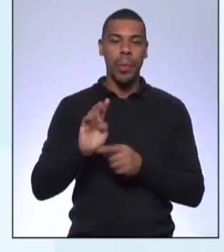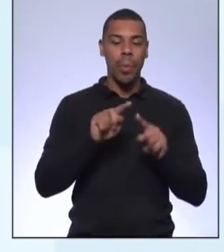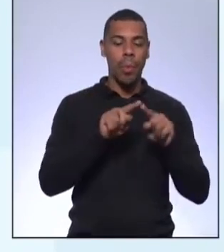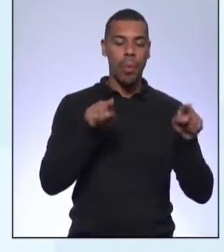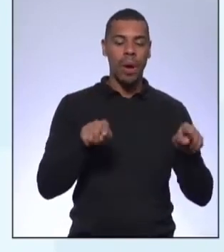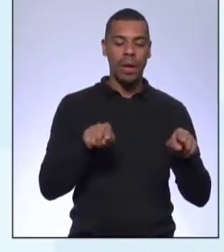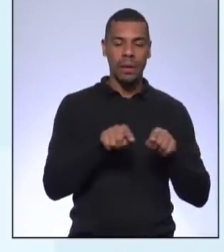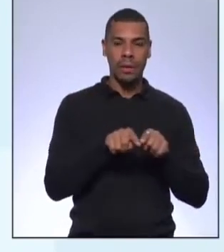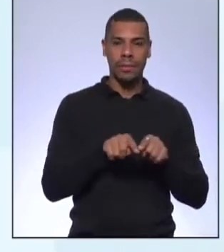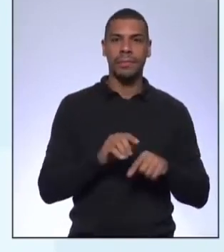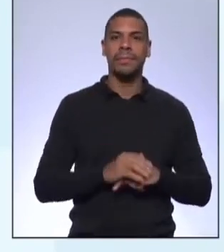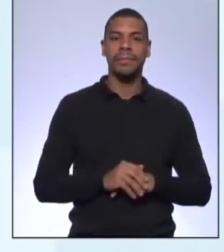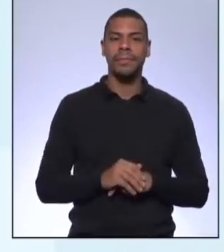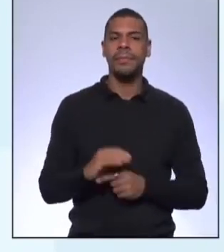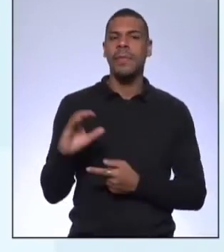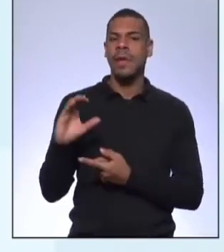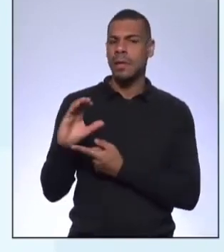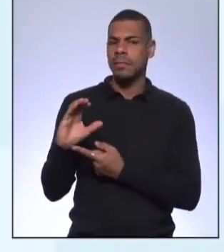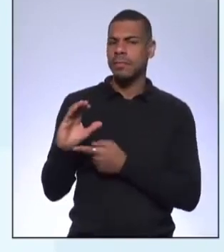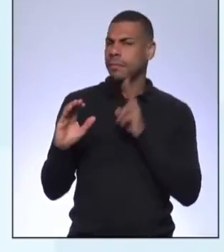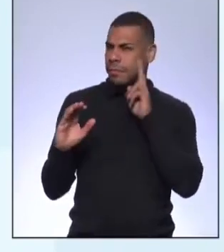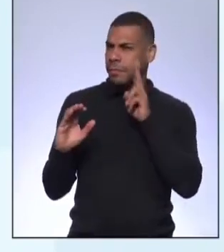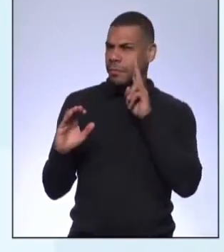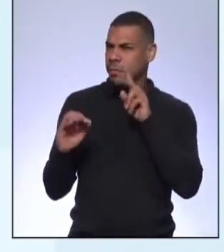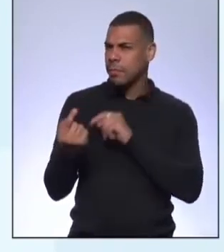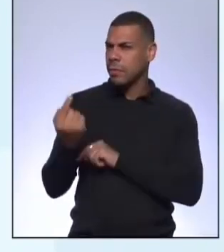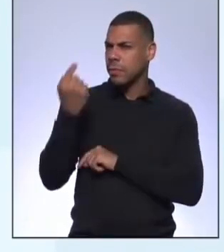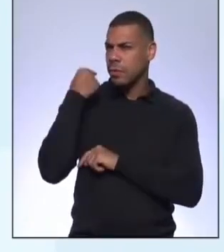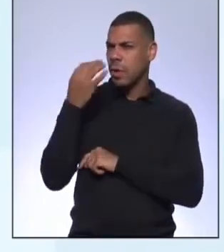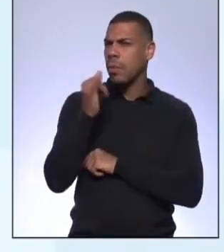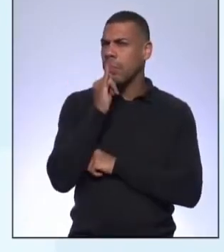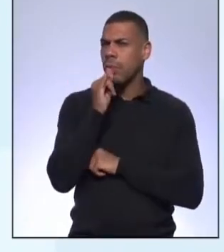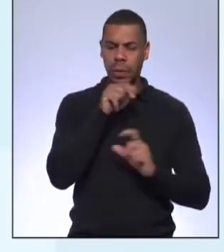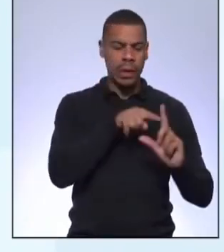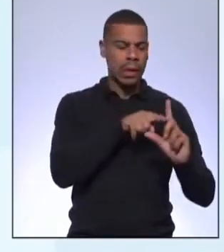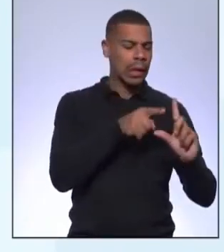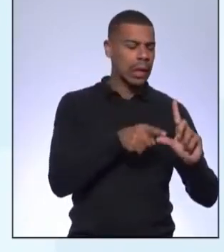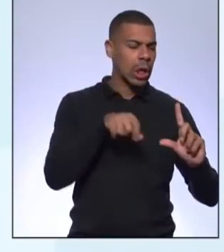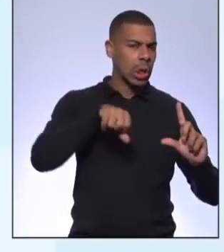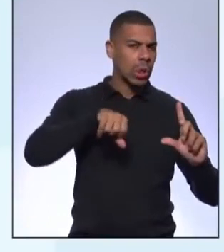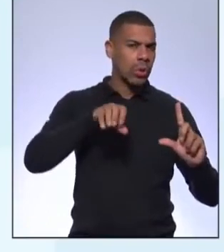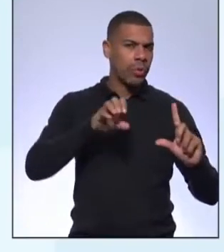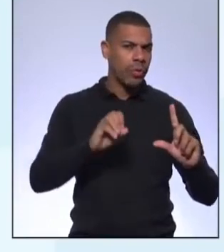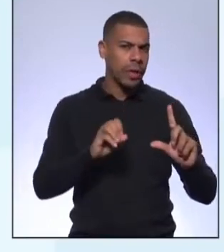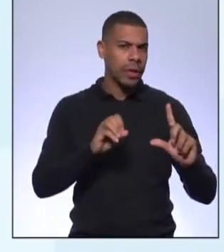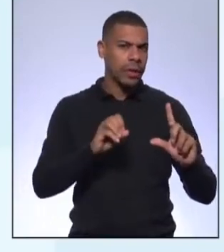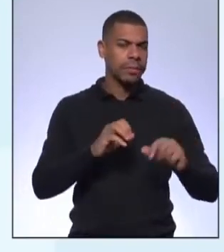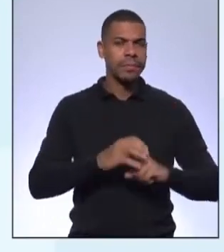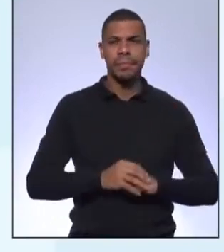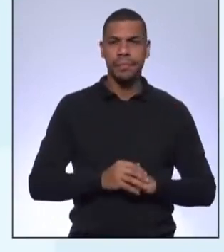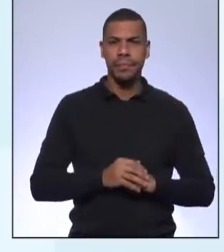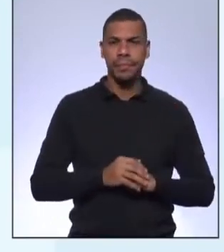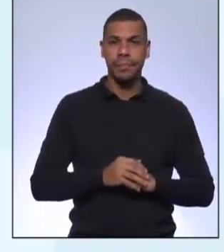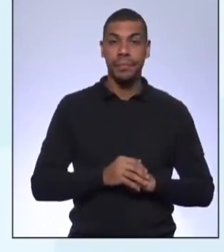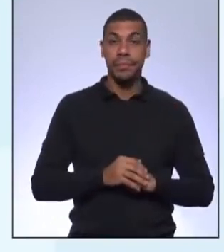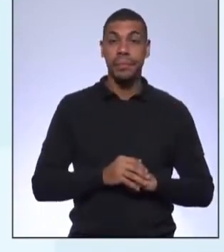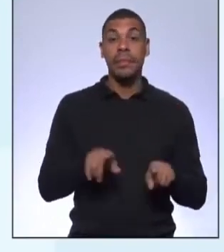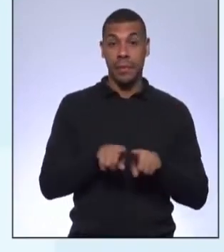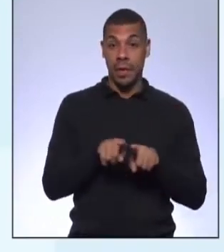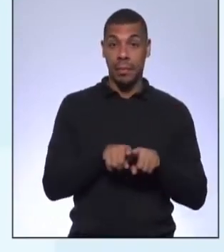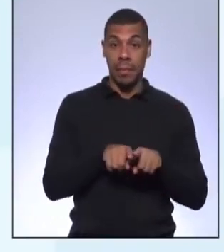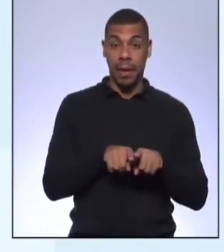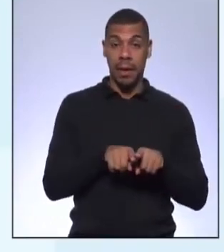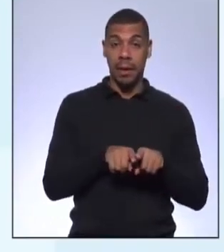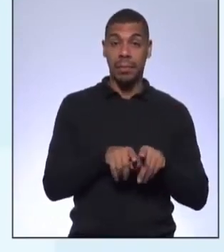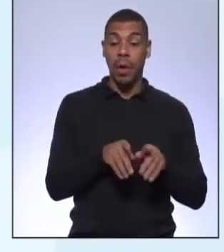quadrado. A letra C é aquilo que a gente anteriormente já tinha falado, a questão dos ângulos de 90 graus e ainda dos pares, dos lados e